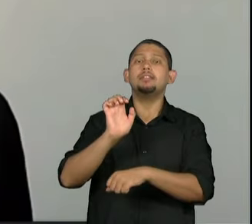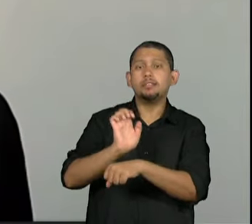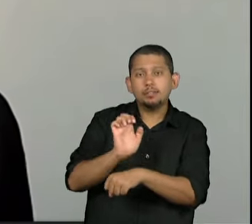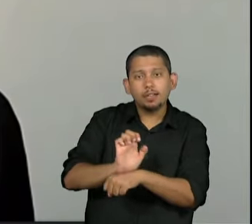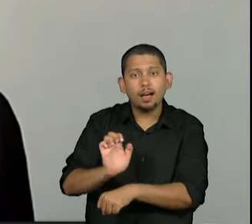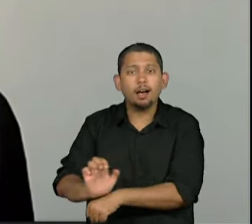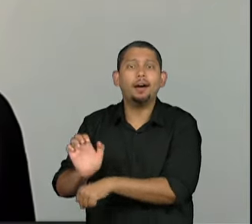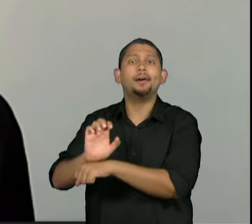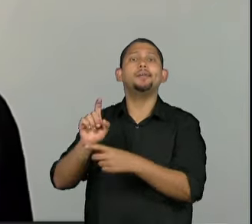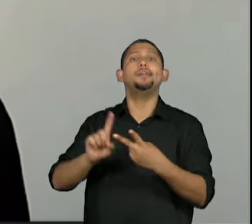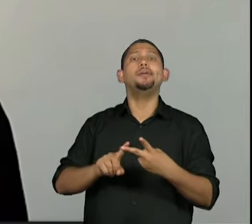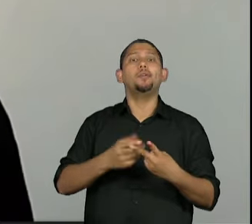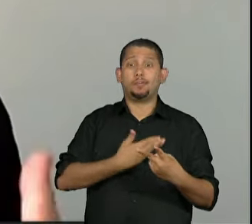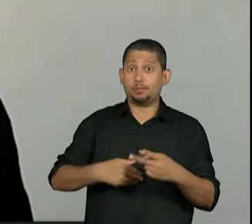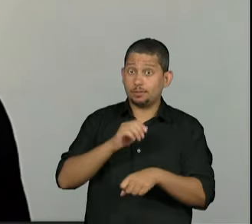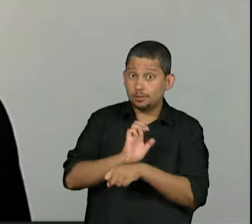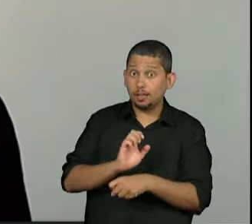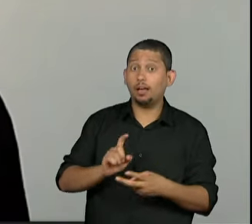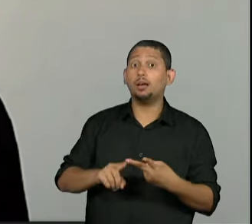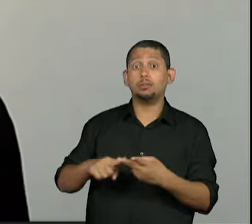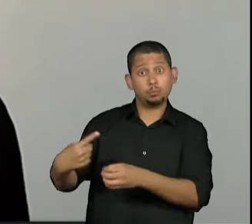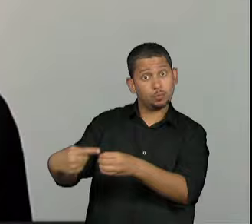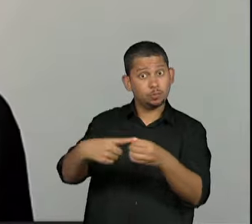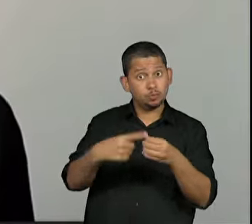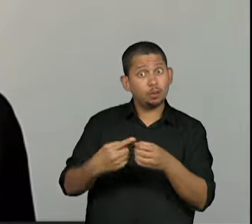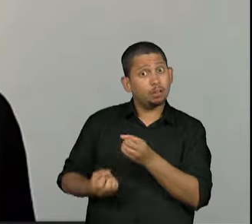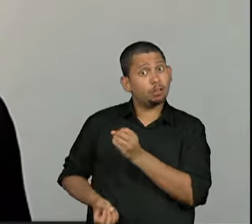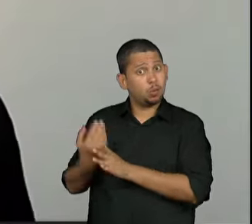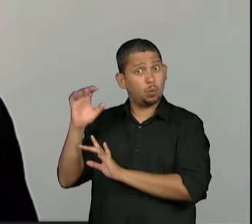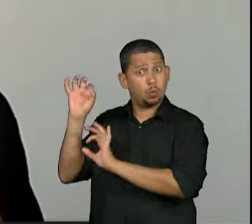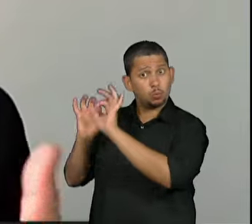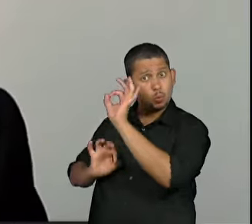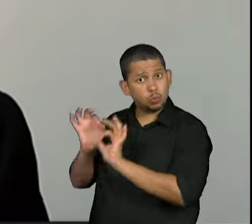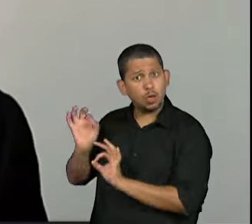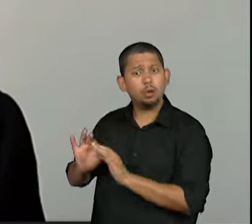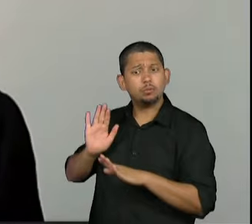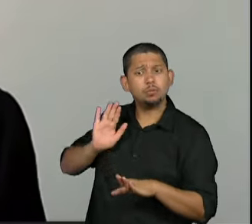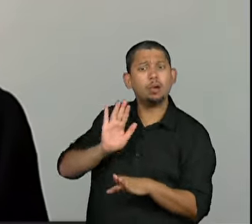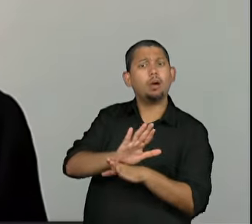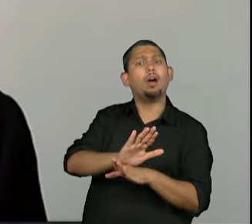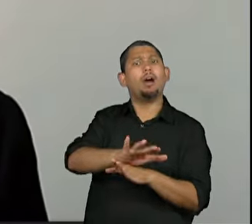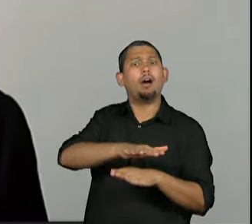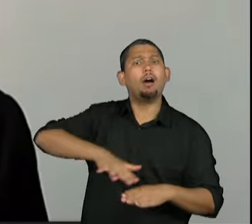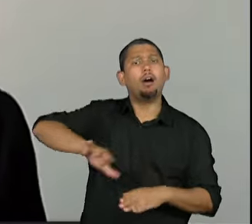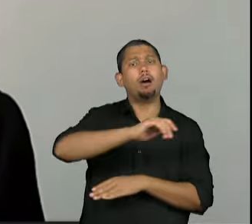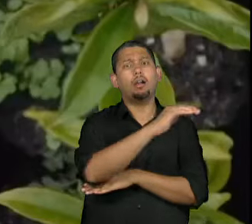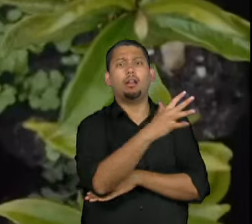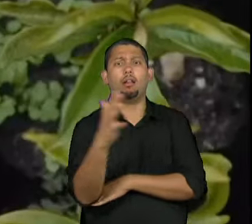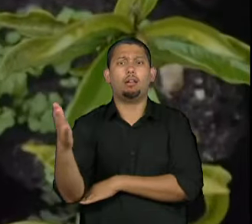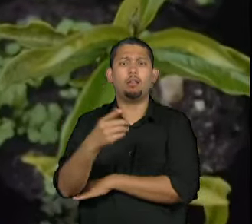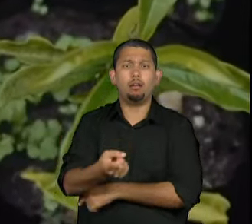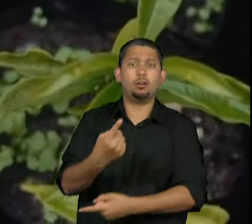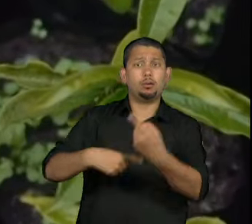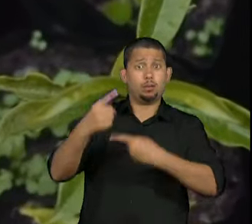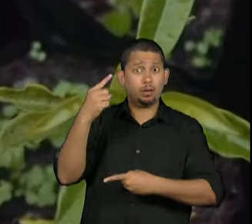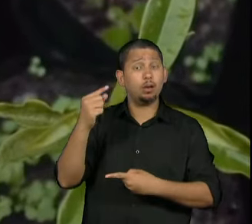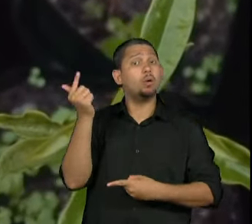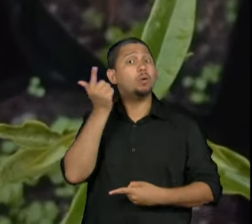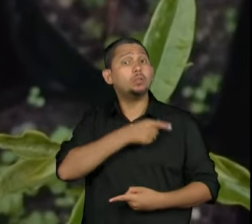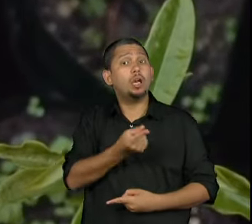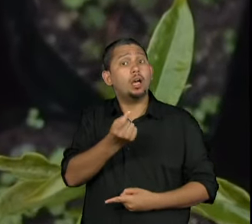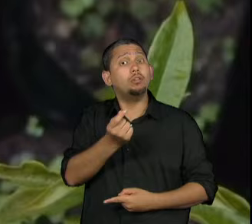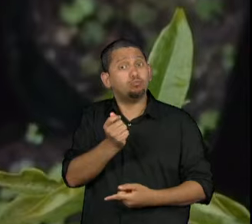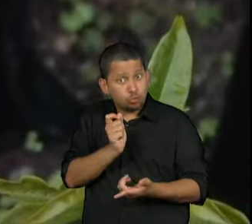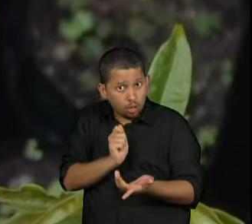de alocação de projetos importantes de restauração ecológica, de recuperação de vegetação, tenham recursos que possam